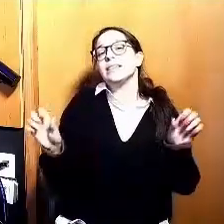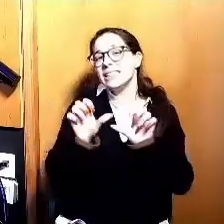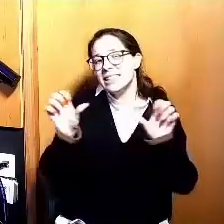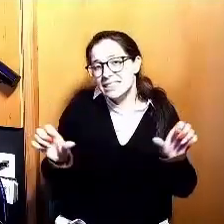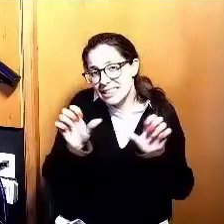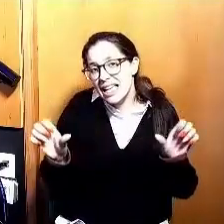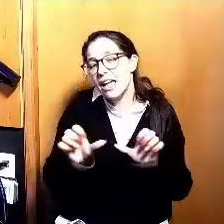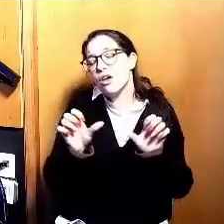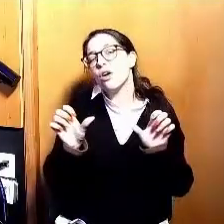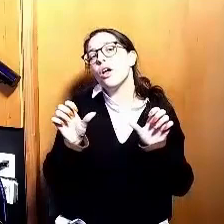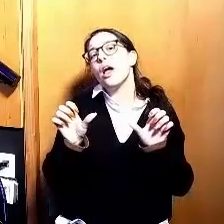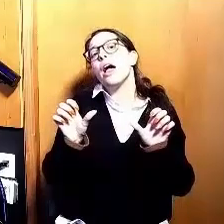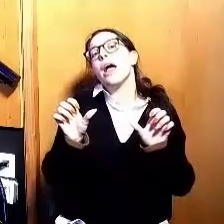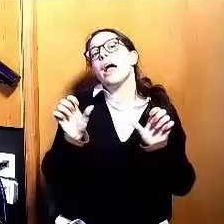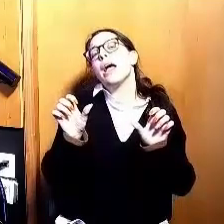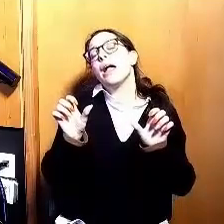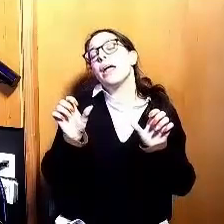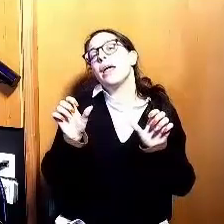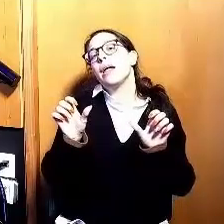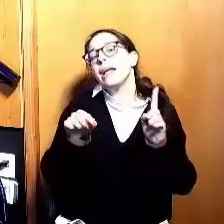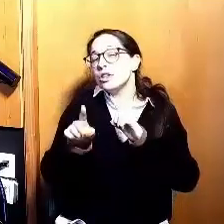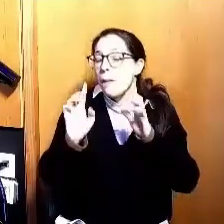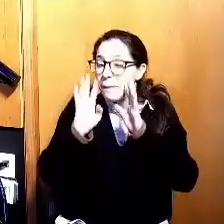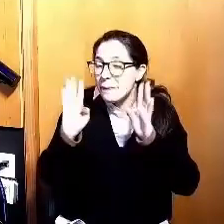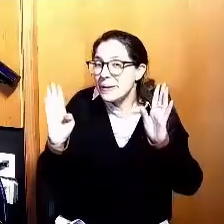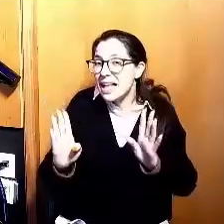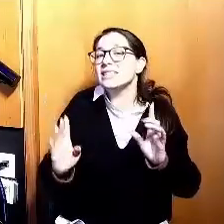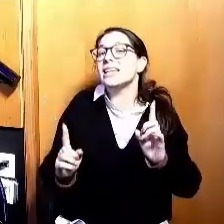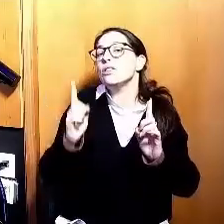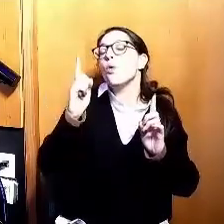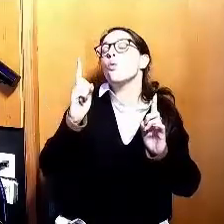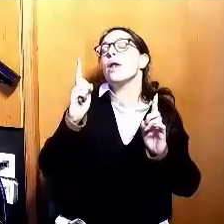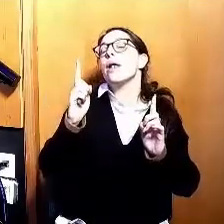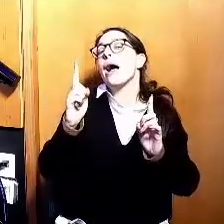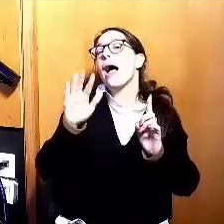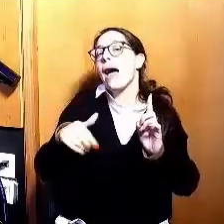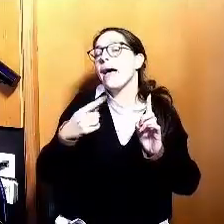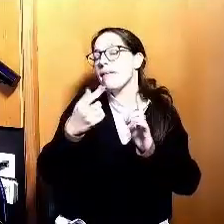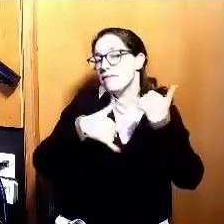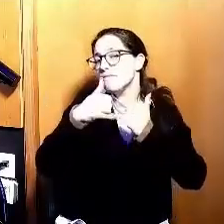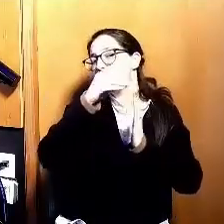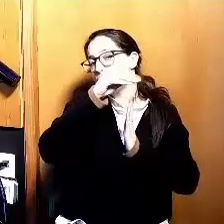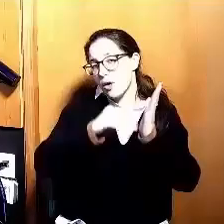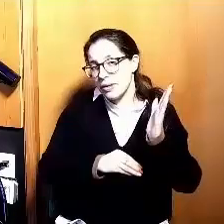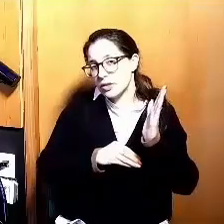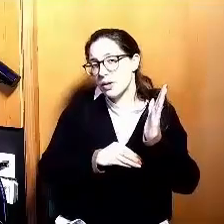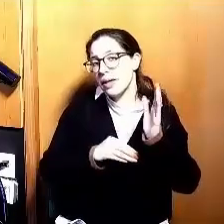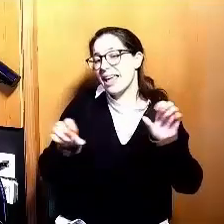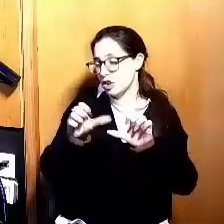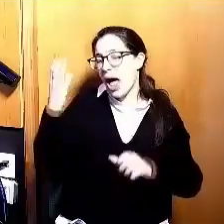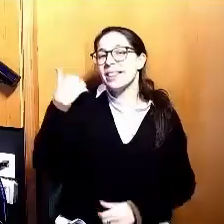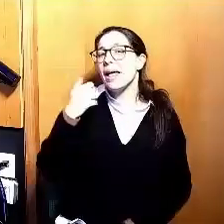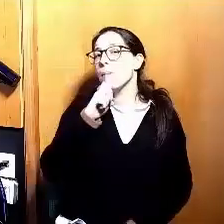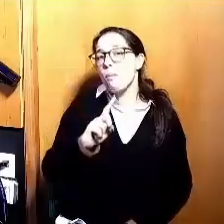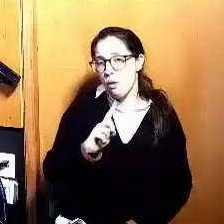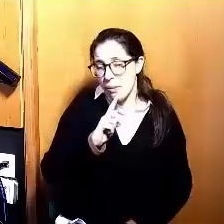ela sempre ficou pendente de uma governança de dados, né, para realizar essa promessa. E o que eu